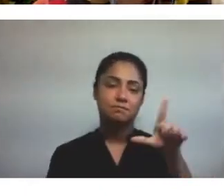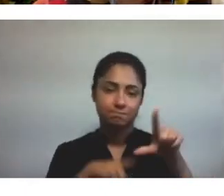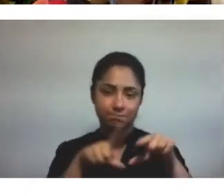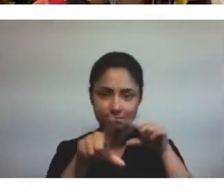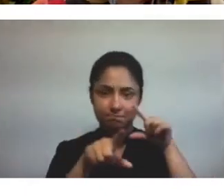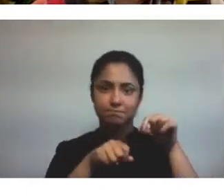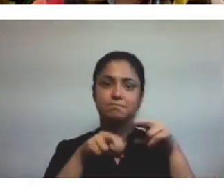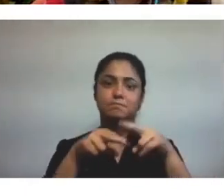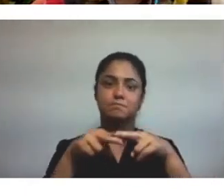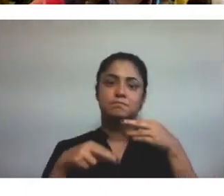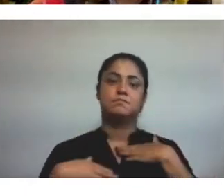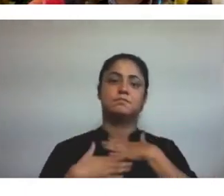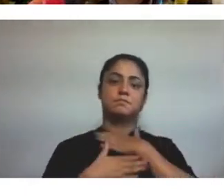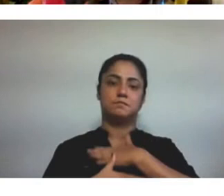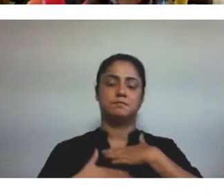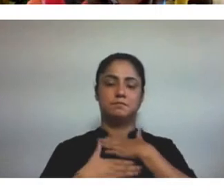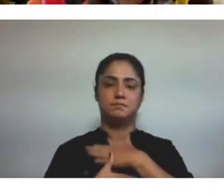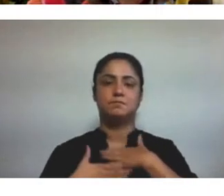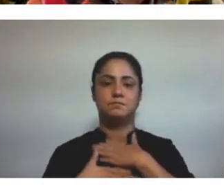grande honra.